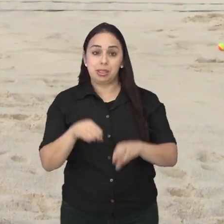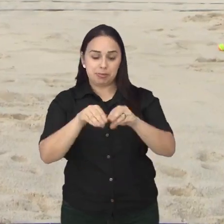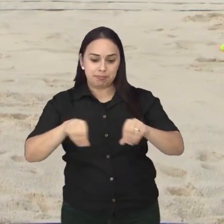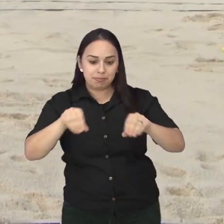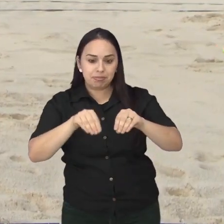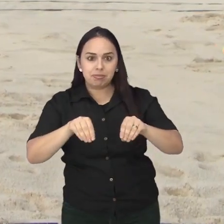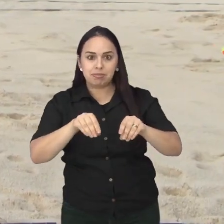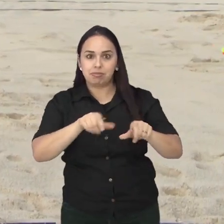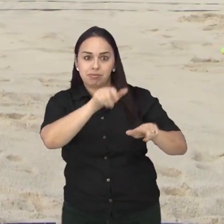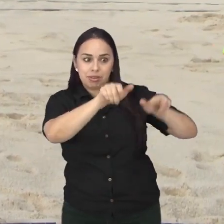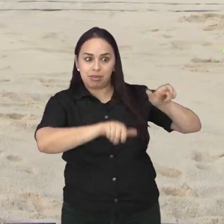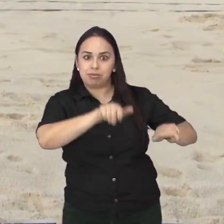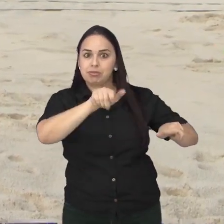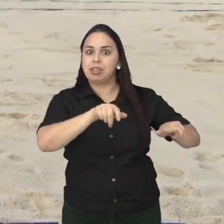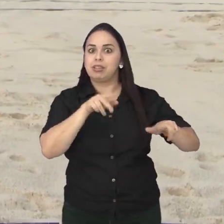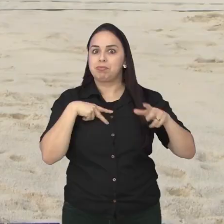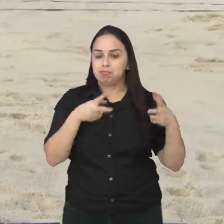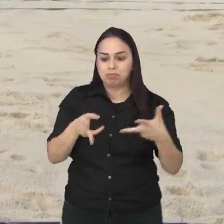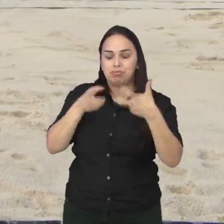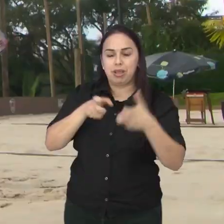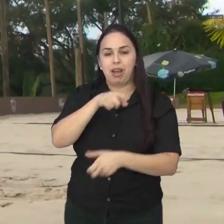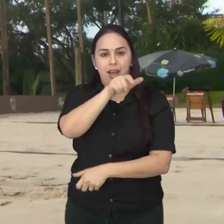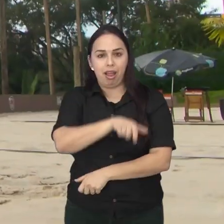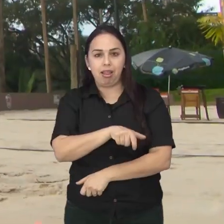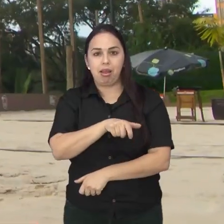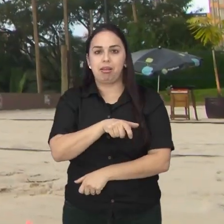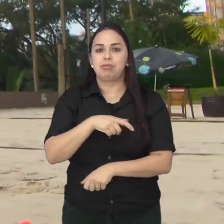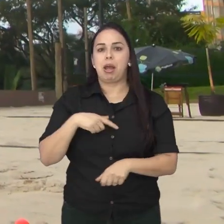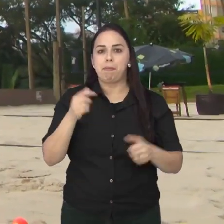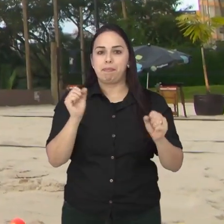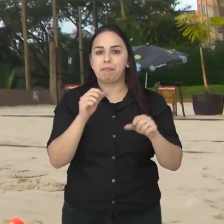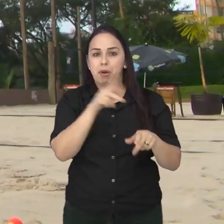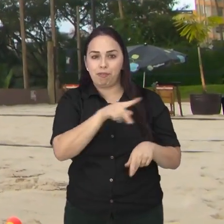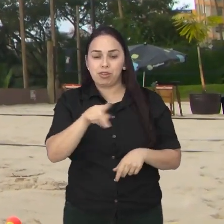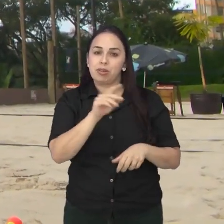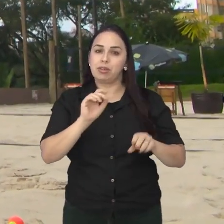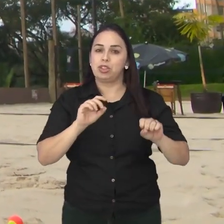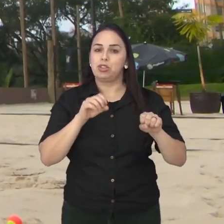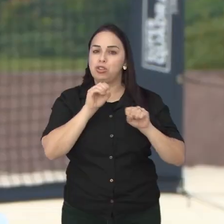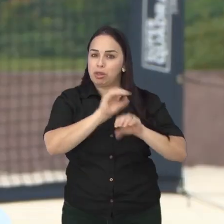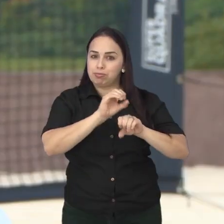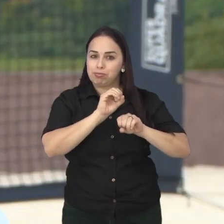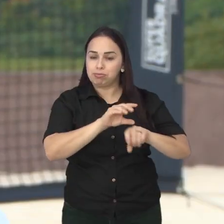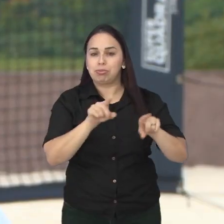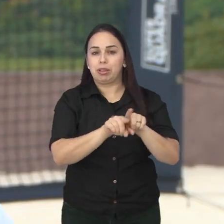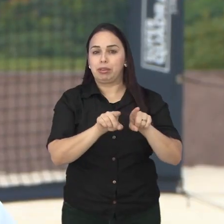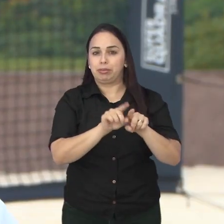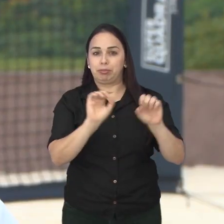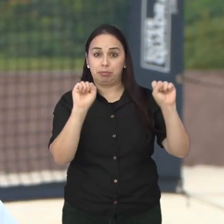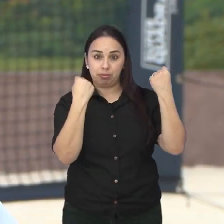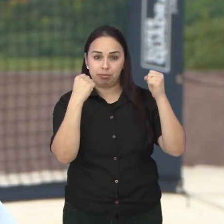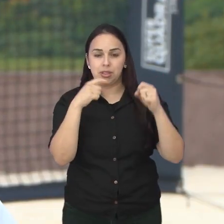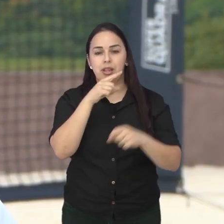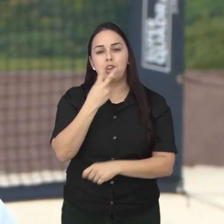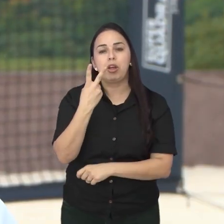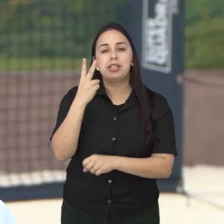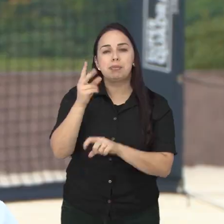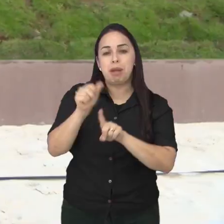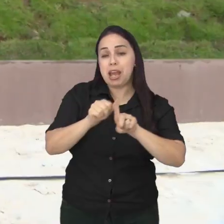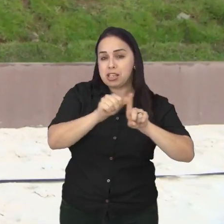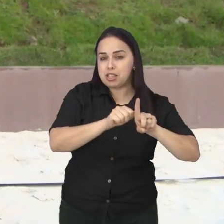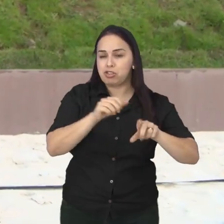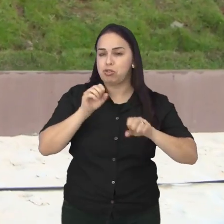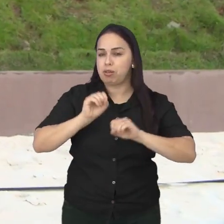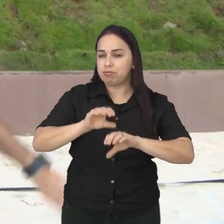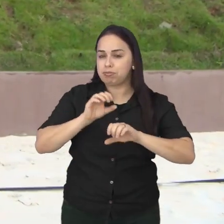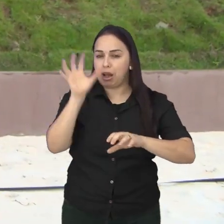foi justamente o pé na areia que chamou a atenção do Sérgio. Ele é personal trainer e resolveu conhecer esse novo esporte.